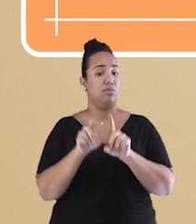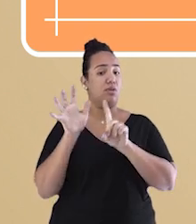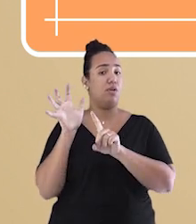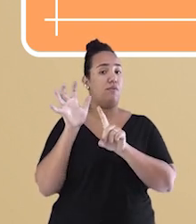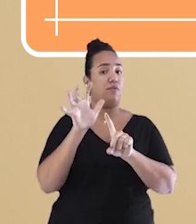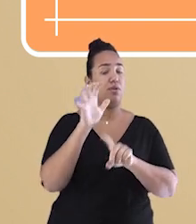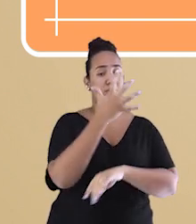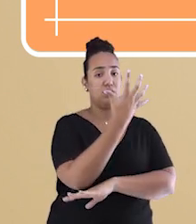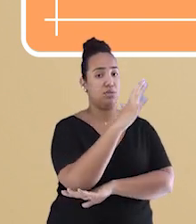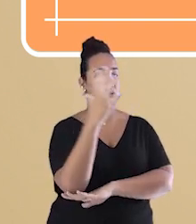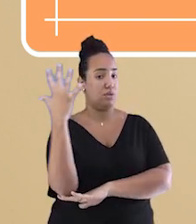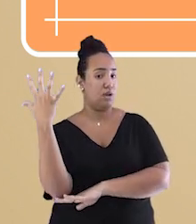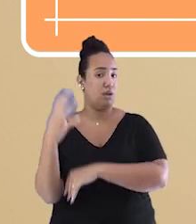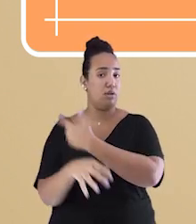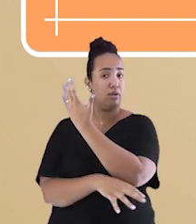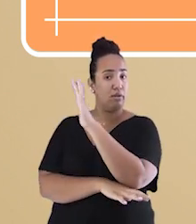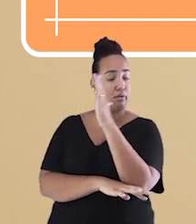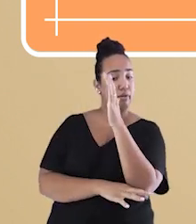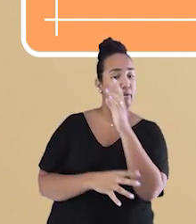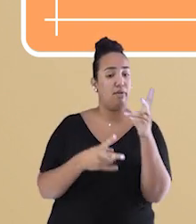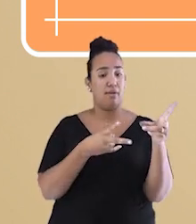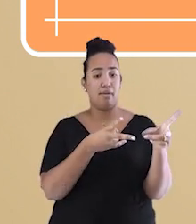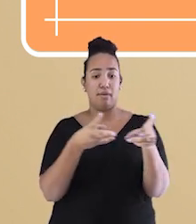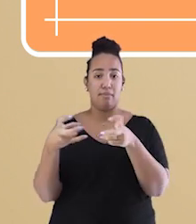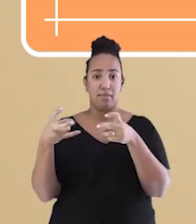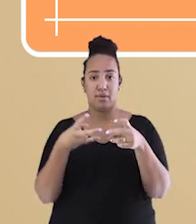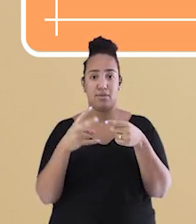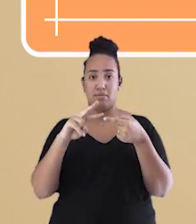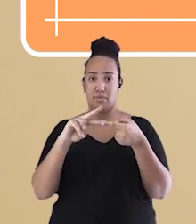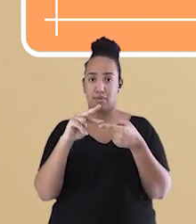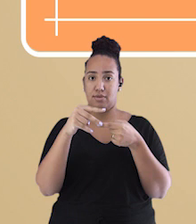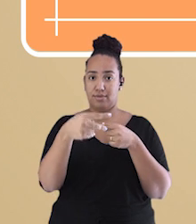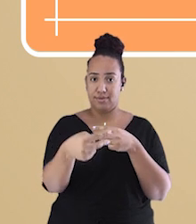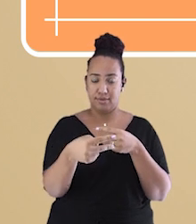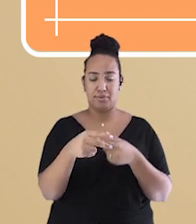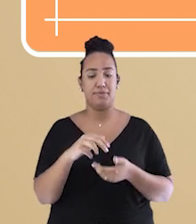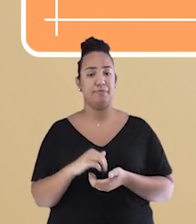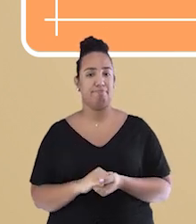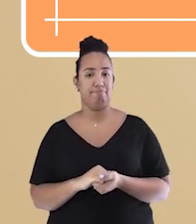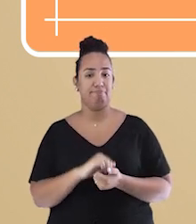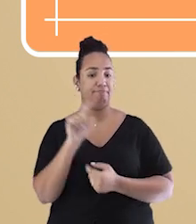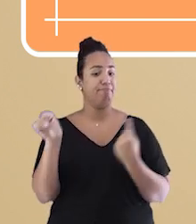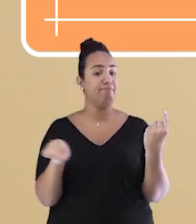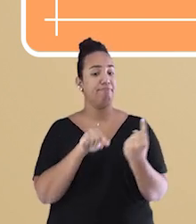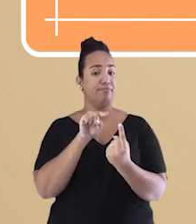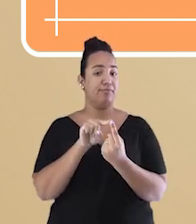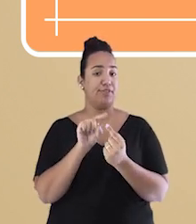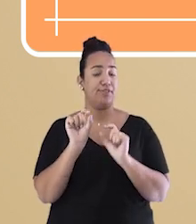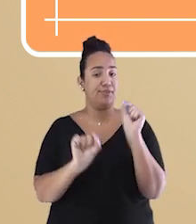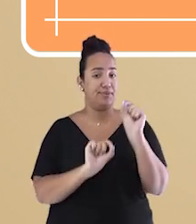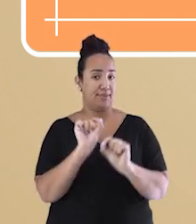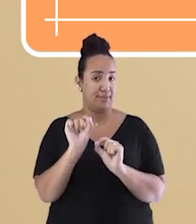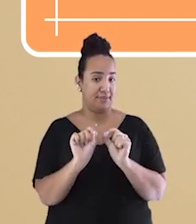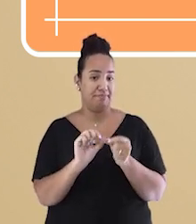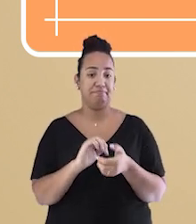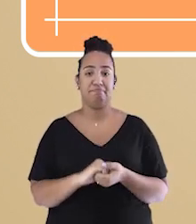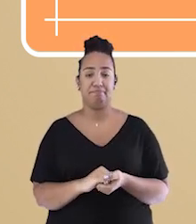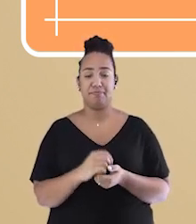natureza, avaliando os resultados dessas intervenções. E o nosso objetivo de hoje